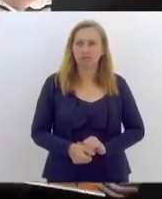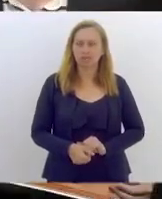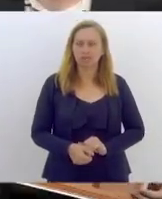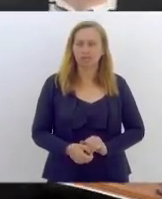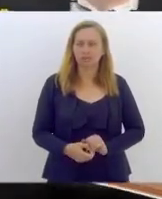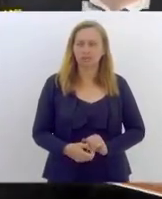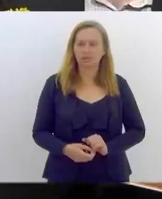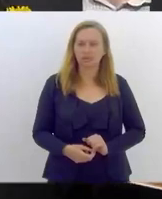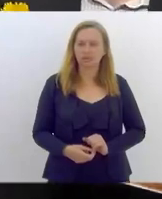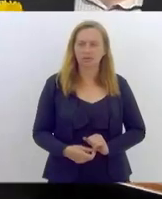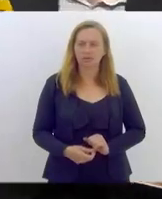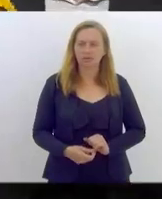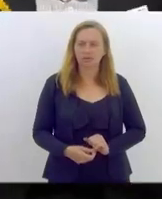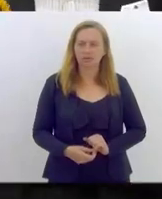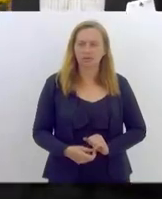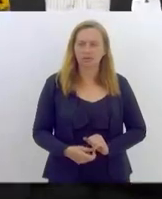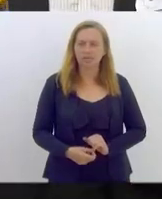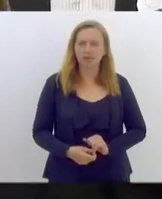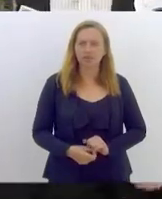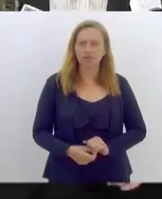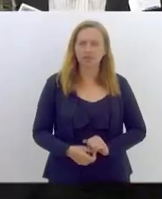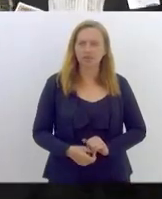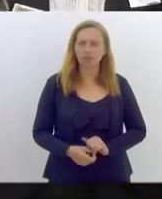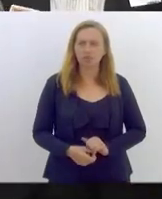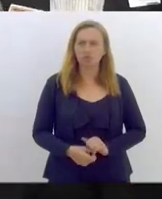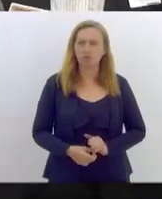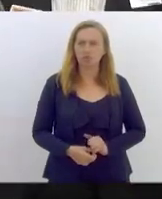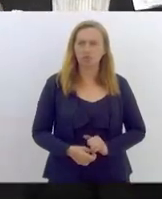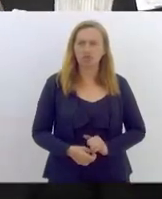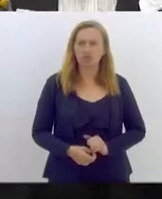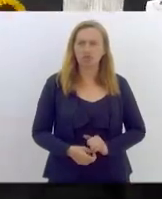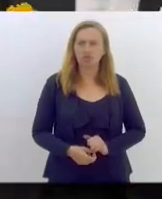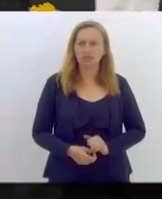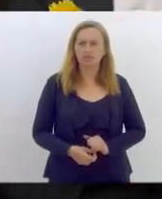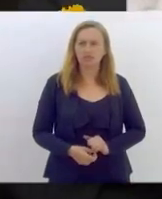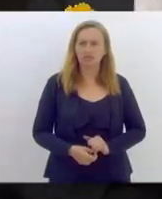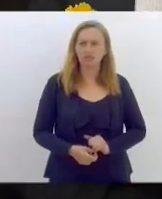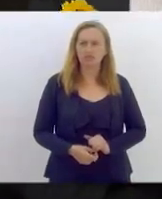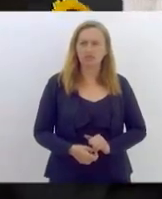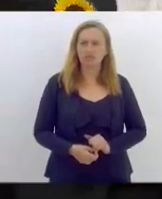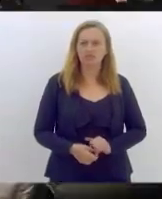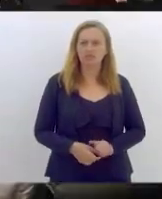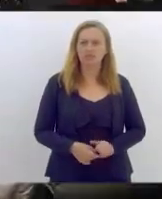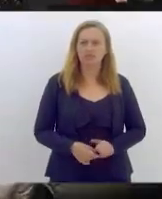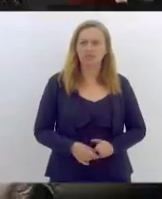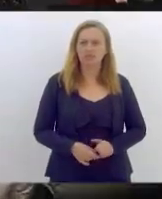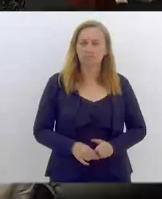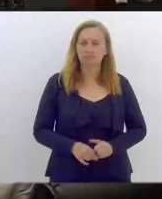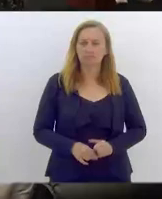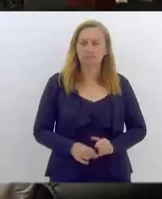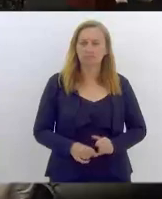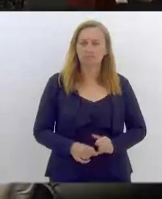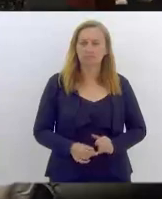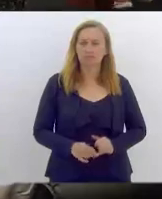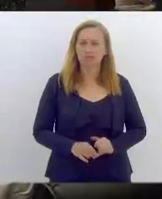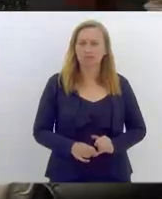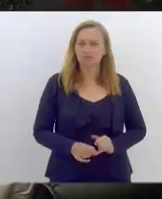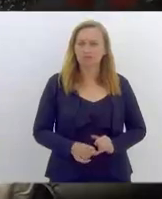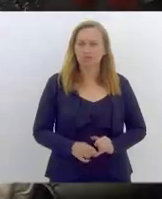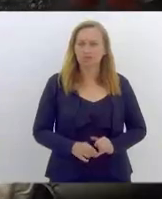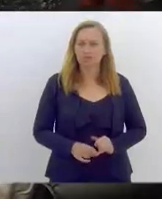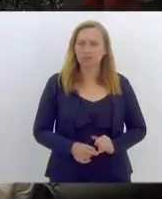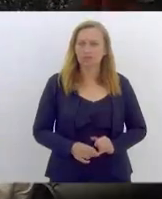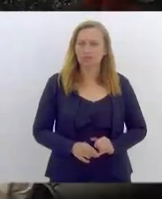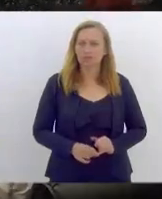Foi? Não, mas aí também não tem problema. Foi? Obrigada, gente. Obrigada, gente. Muito obrigada pelo trabalho